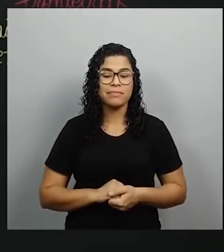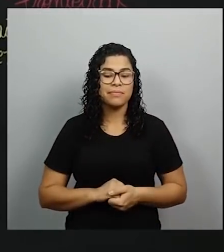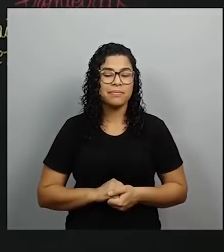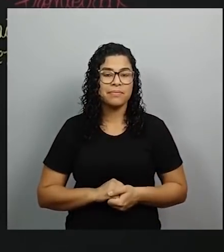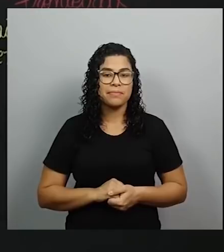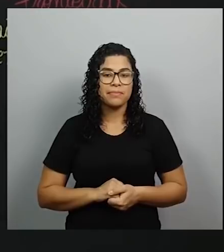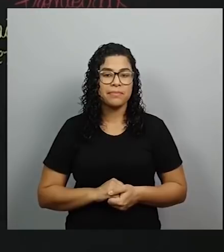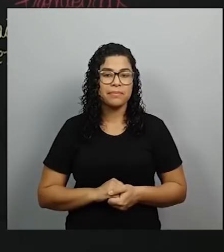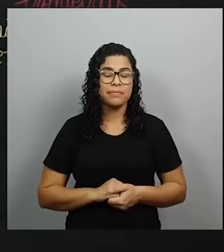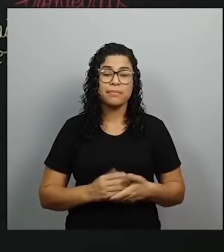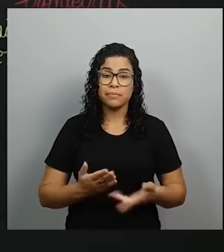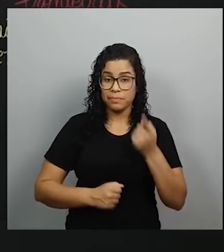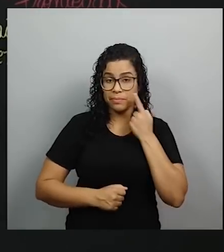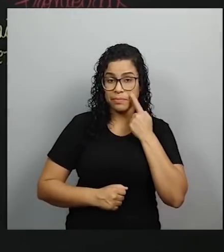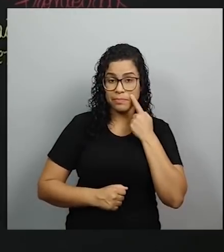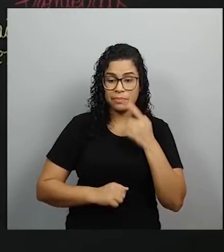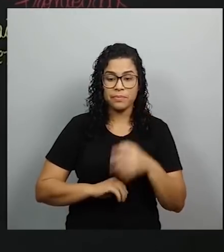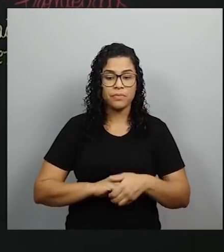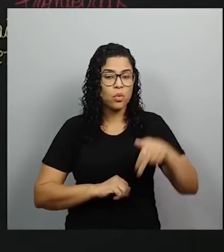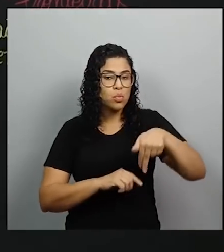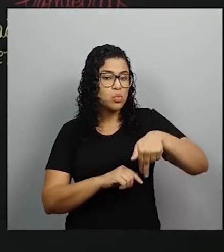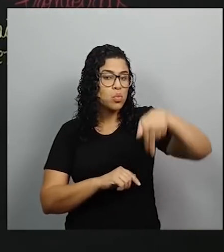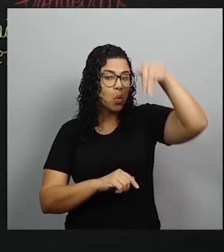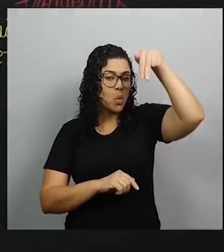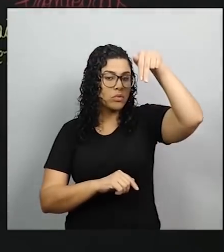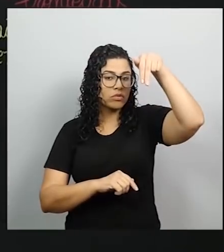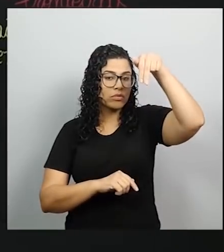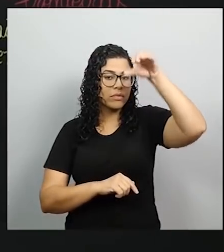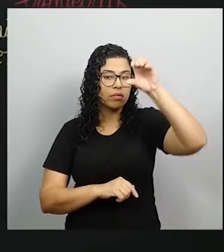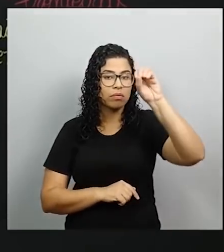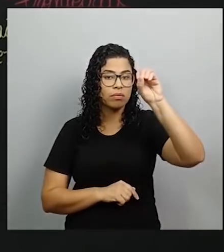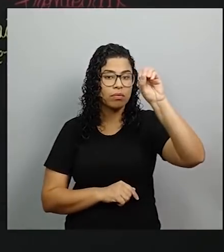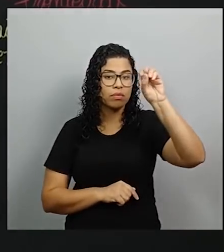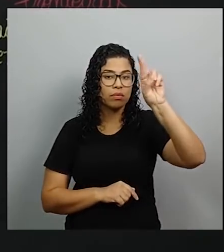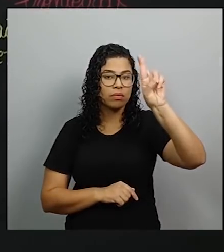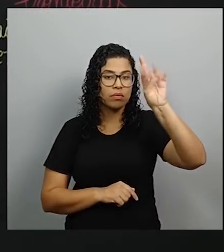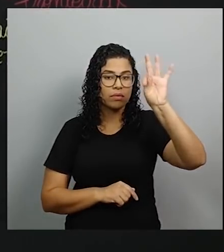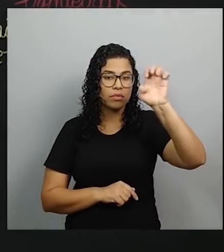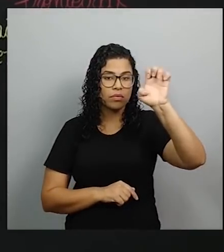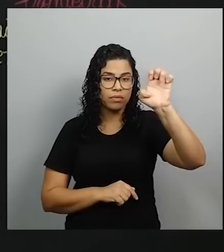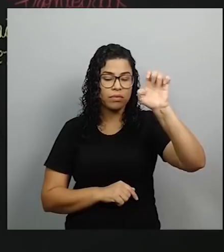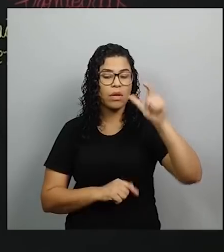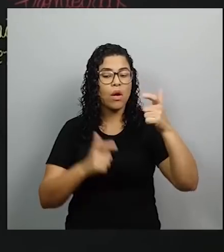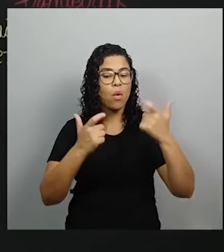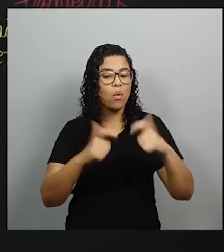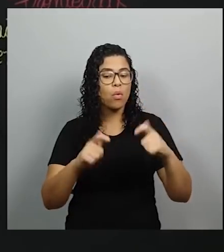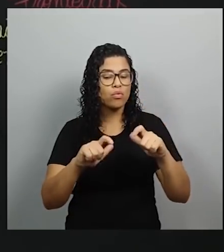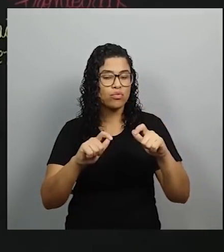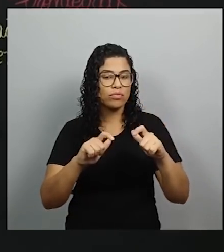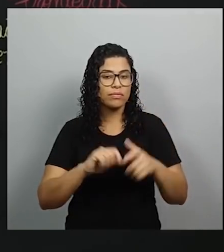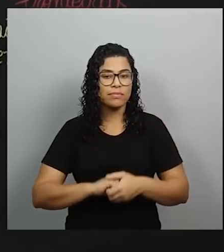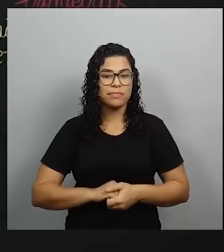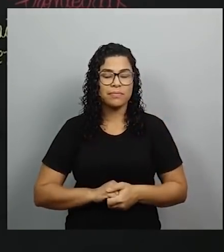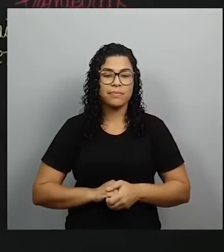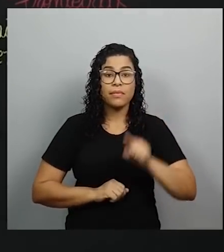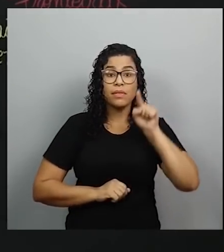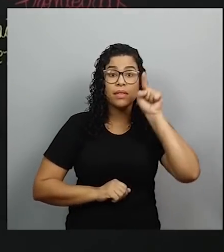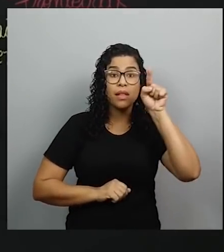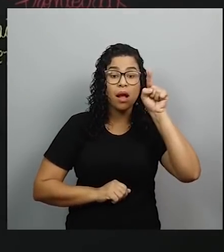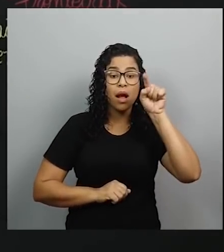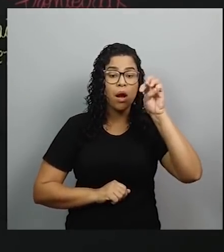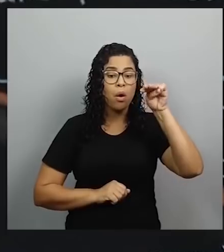o ponto mais ao norte do nosso país, exatamente aqui, ó, o Monte Caburaí.